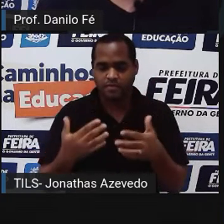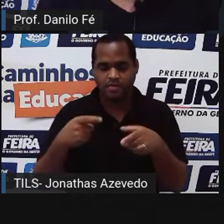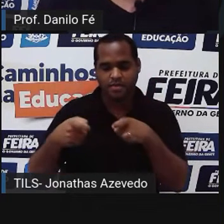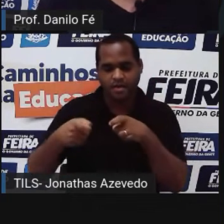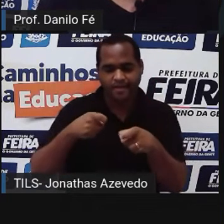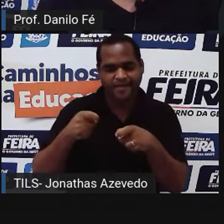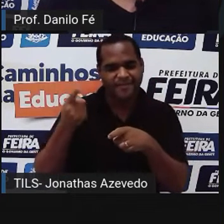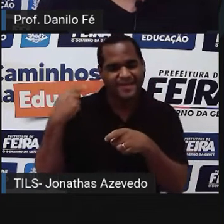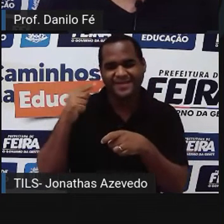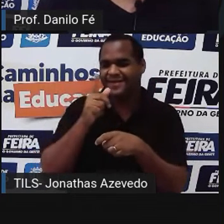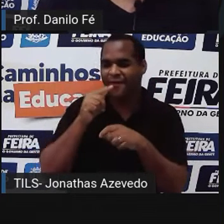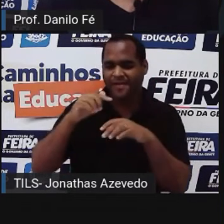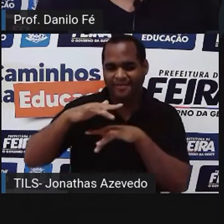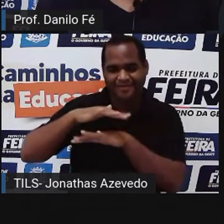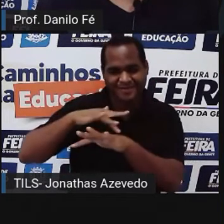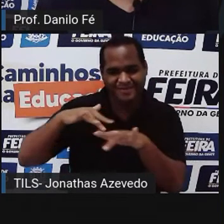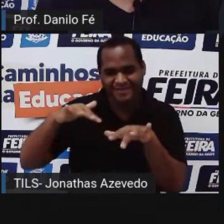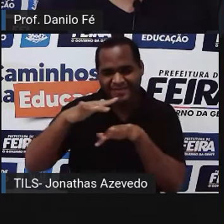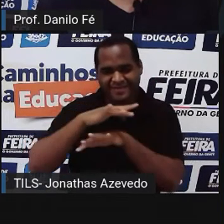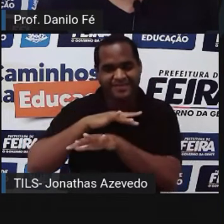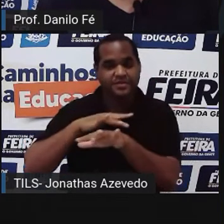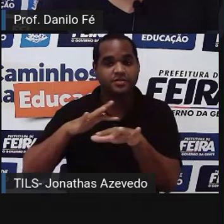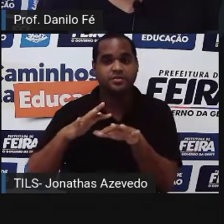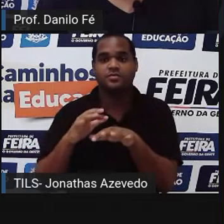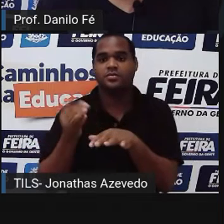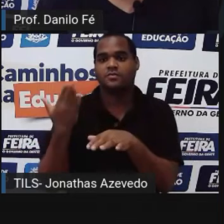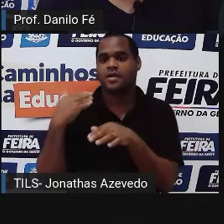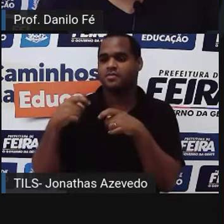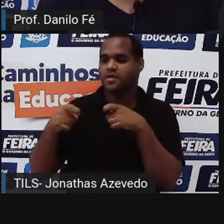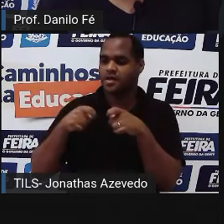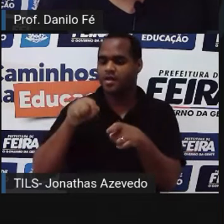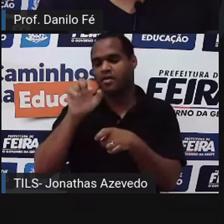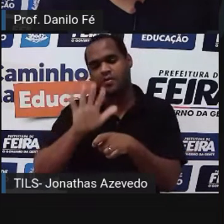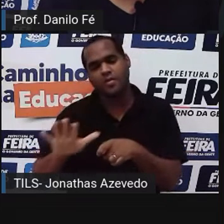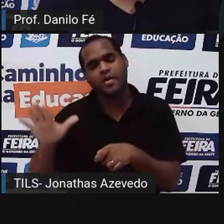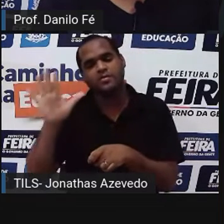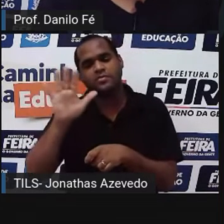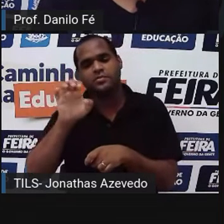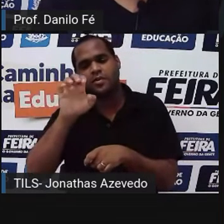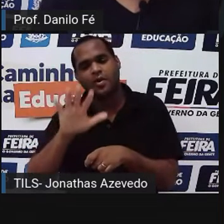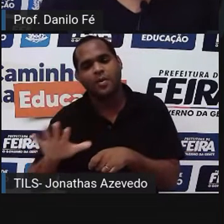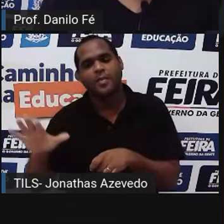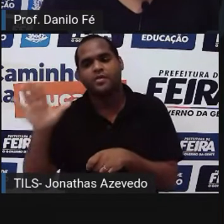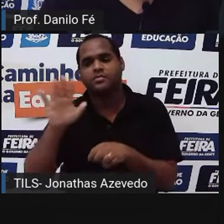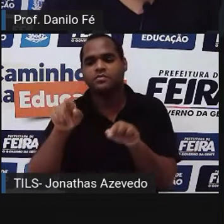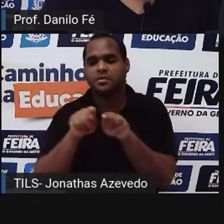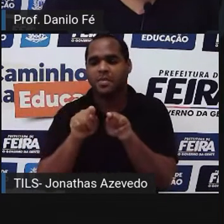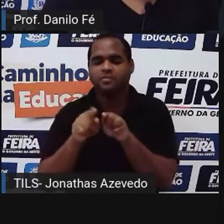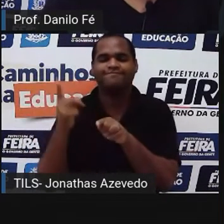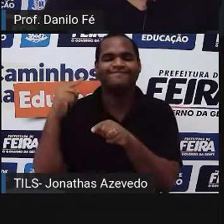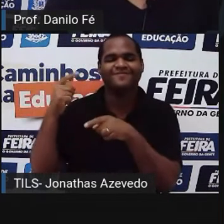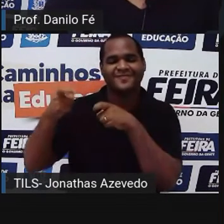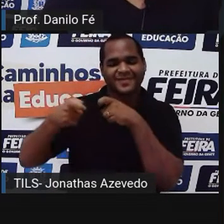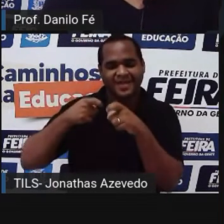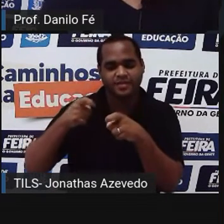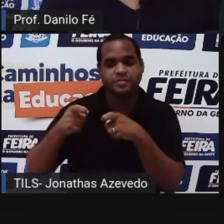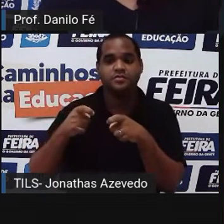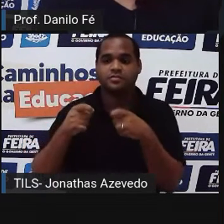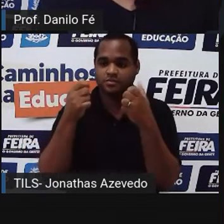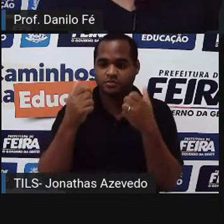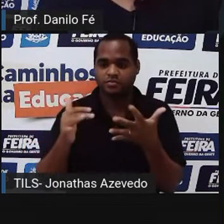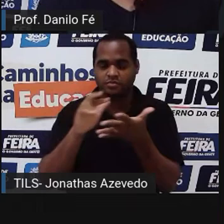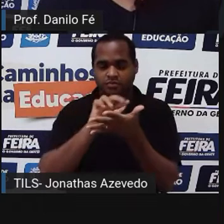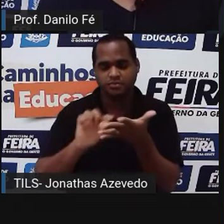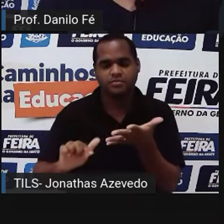Oceano Pacífico. Eu estou falando na guerra na Europa, mas também houve uma guerra no Oceano Pacífico. O aliado